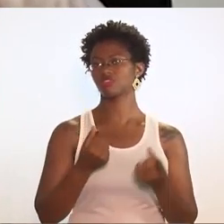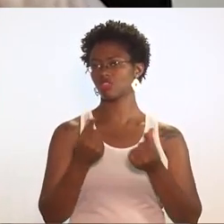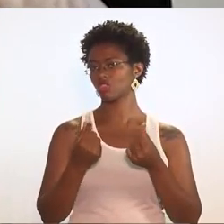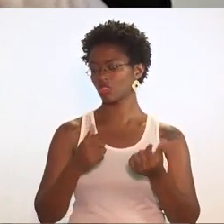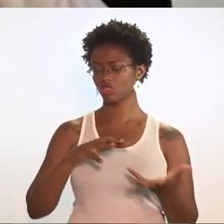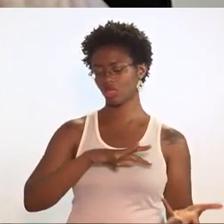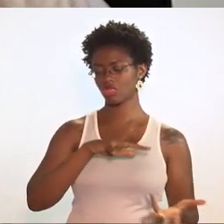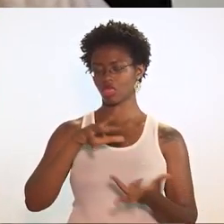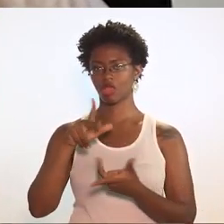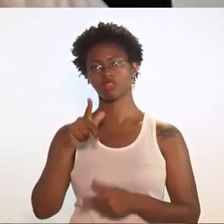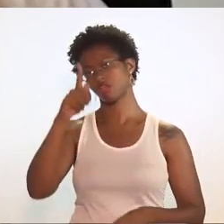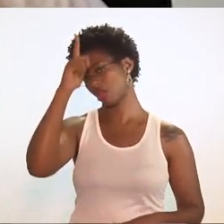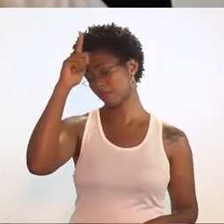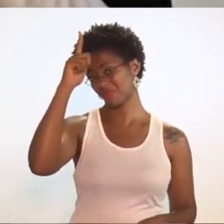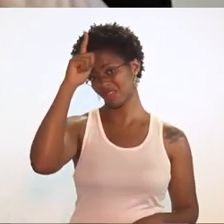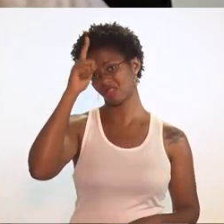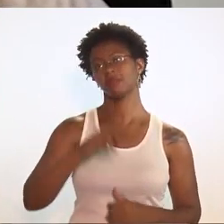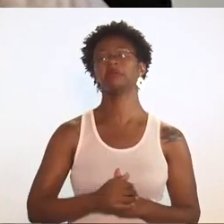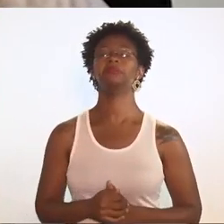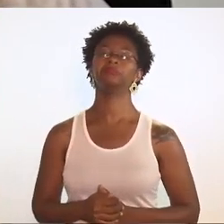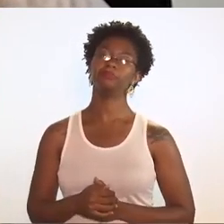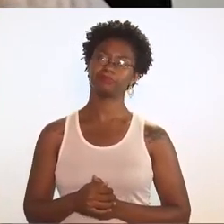Fundo Internacional Alemão,